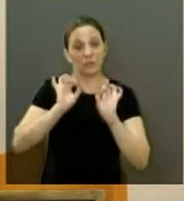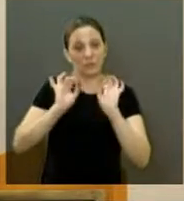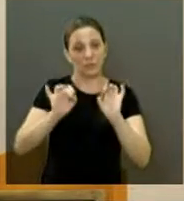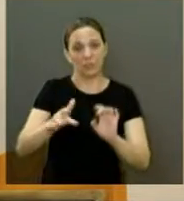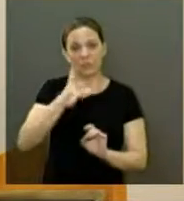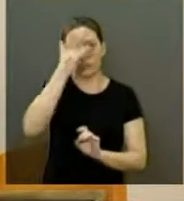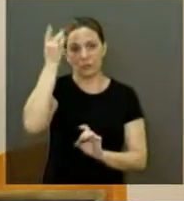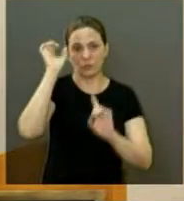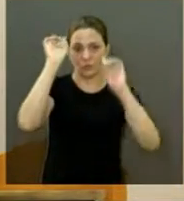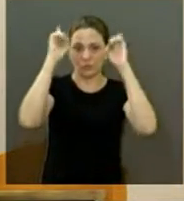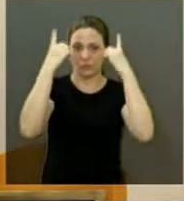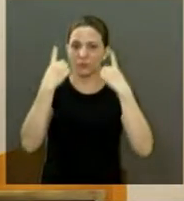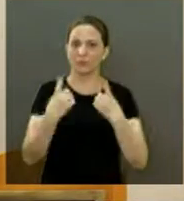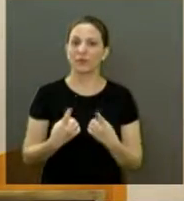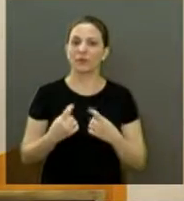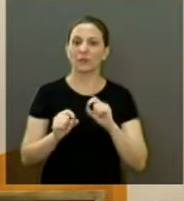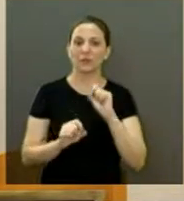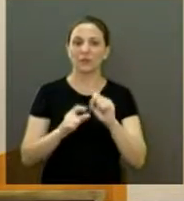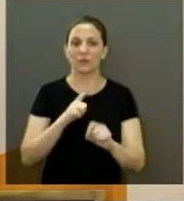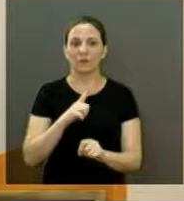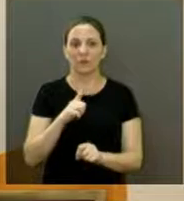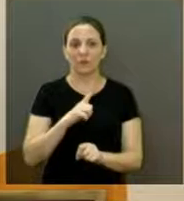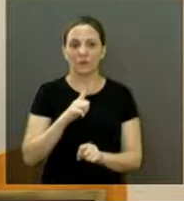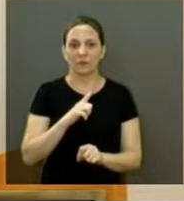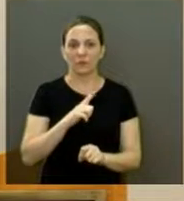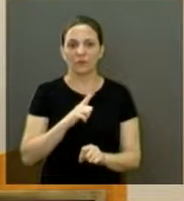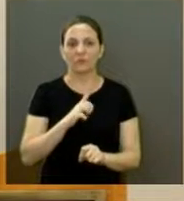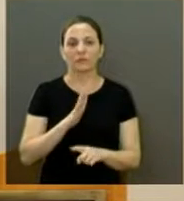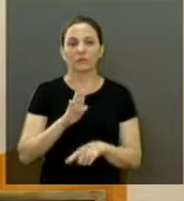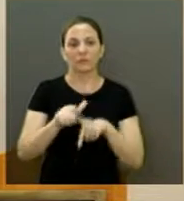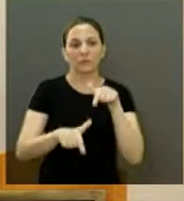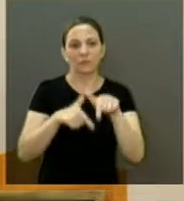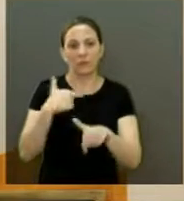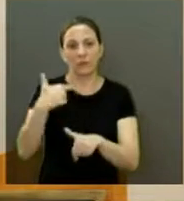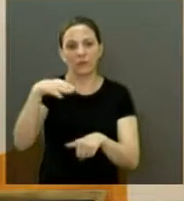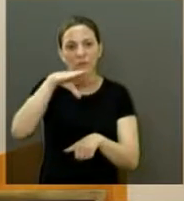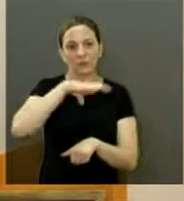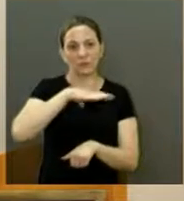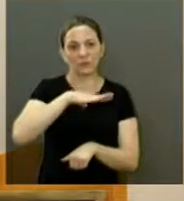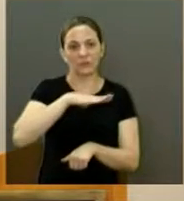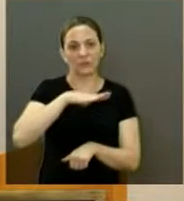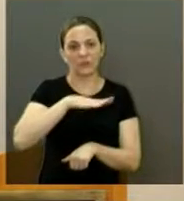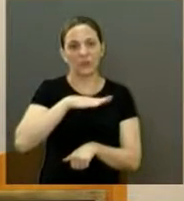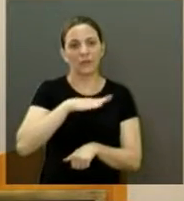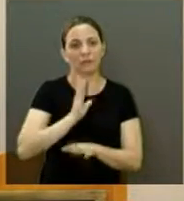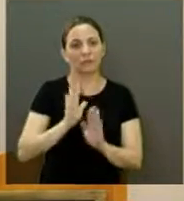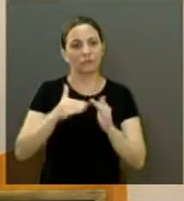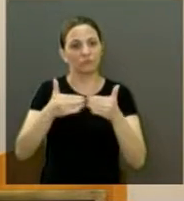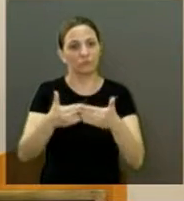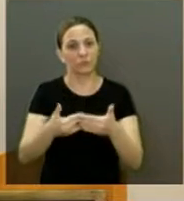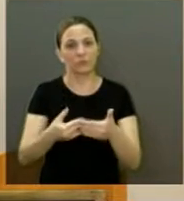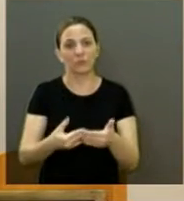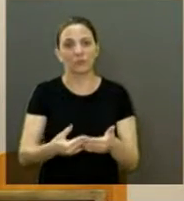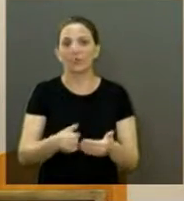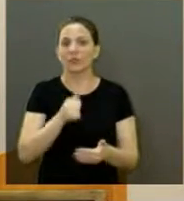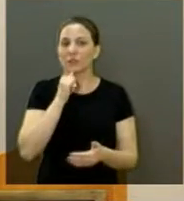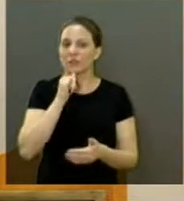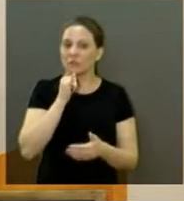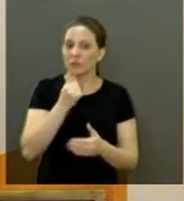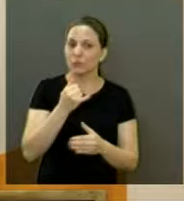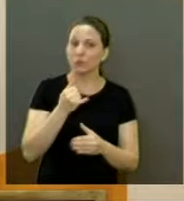o teor do que deus não tem fez muito pela nossa cidade principalmente pela gota de leite foi um exemplo de homem de